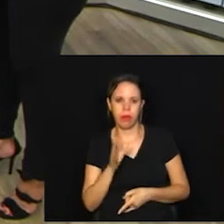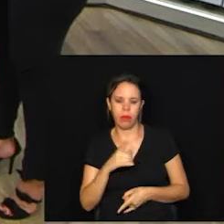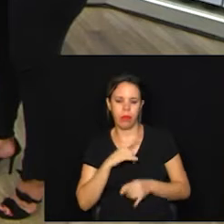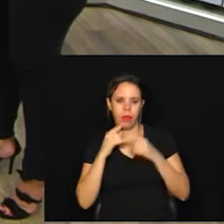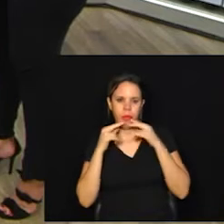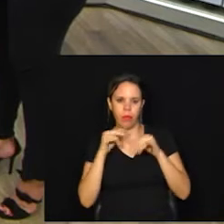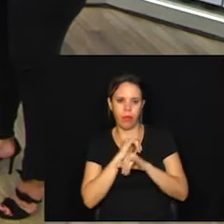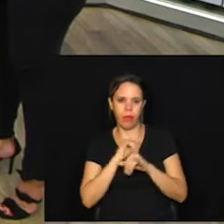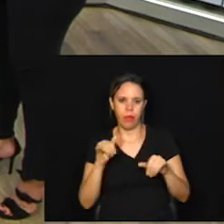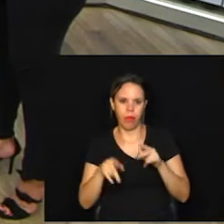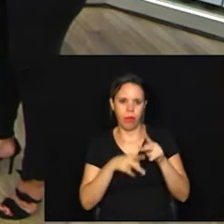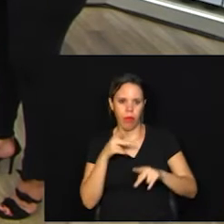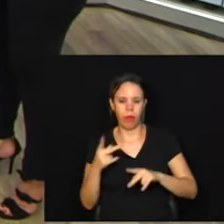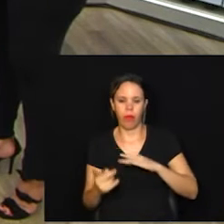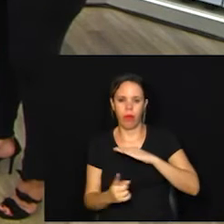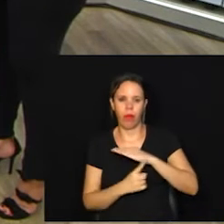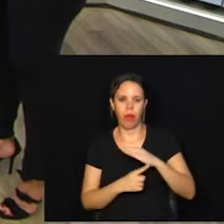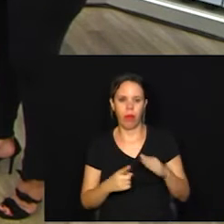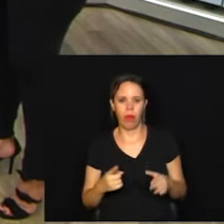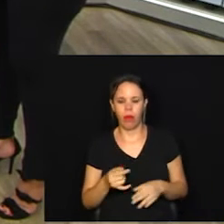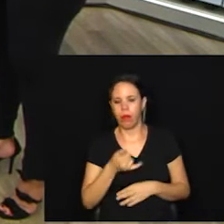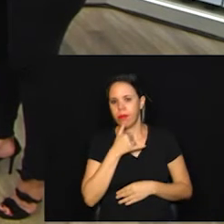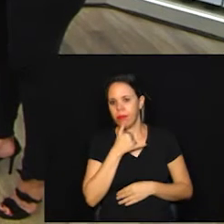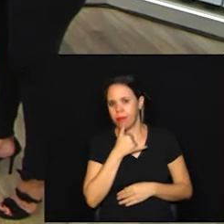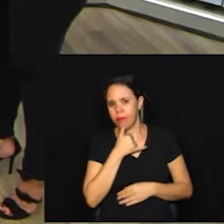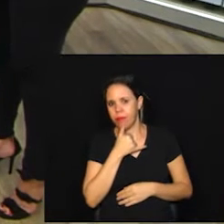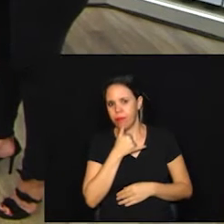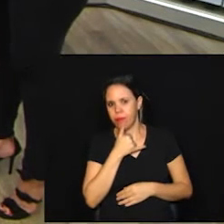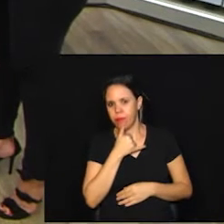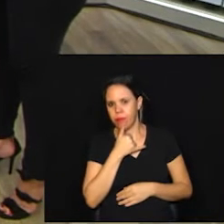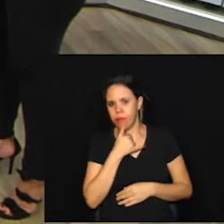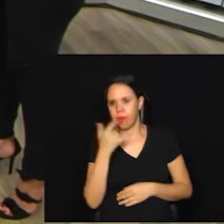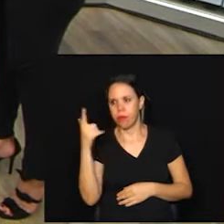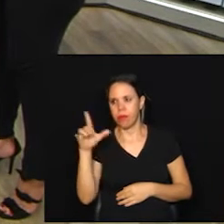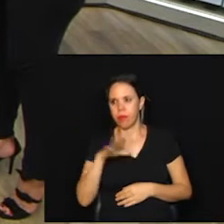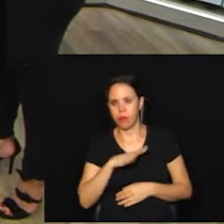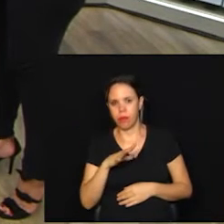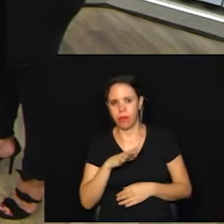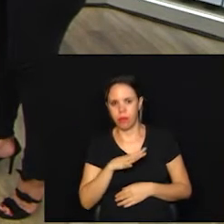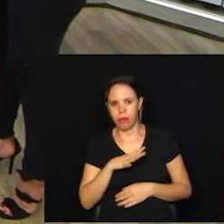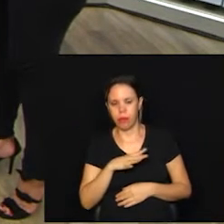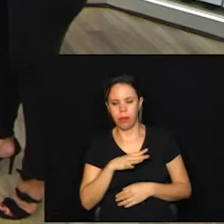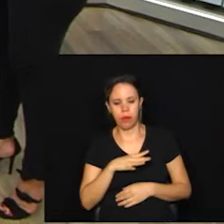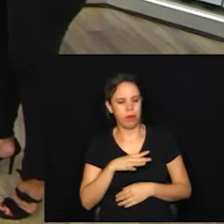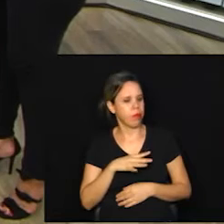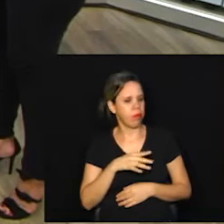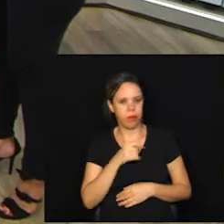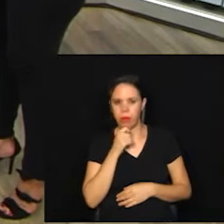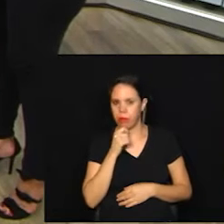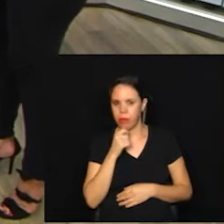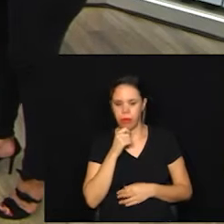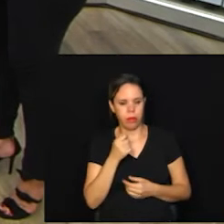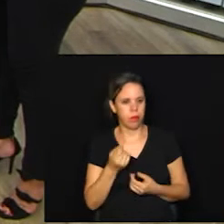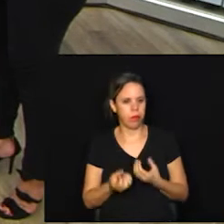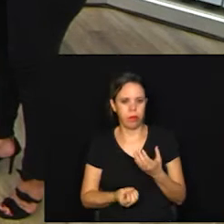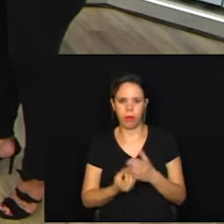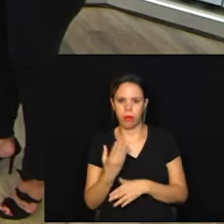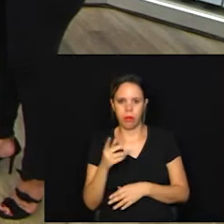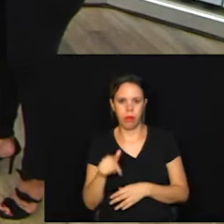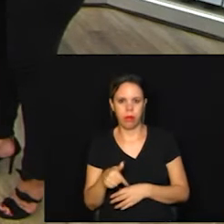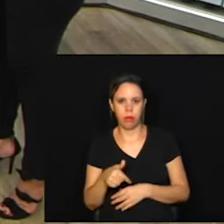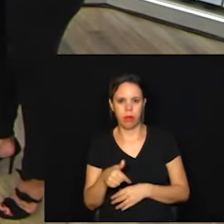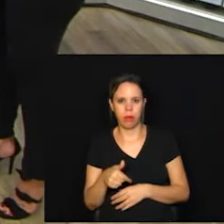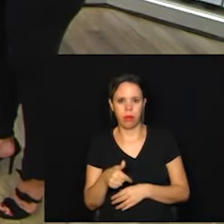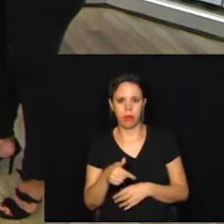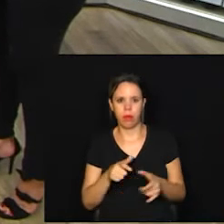notícias de pacientes que estão sendo, infelizmente, exportados para outras cidades, porque a nossa rede não está comportando aí